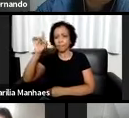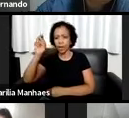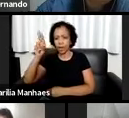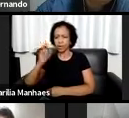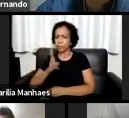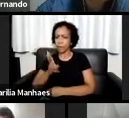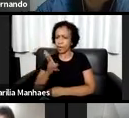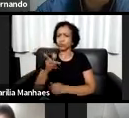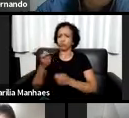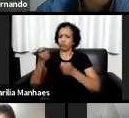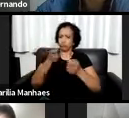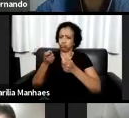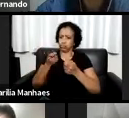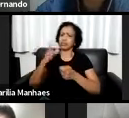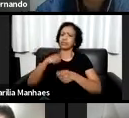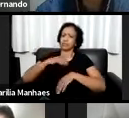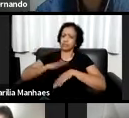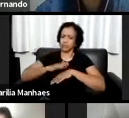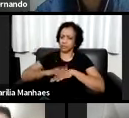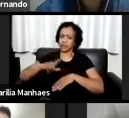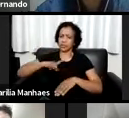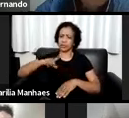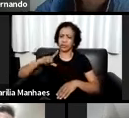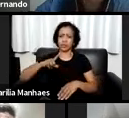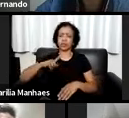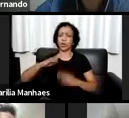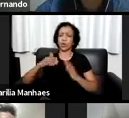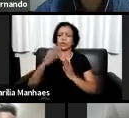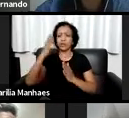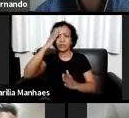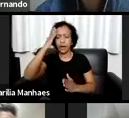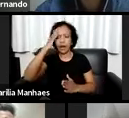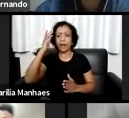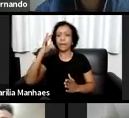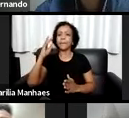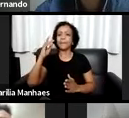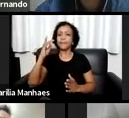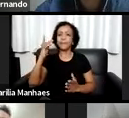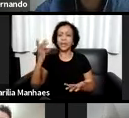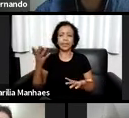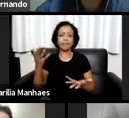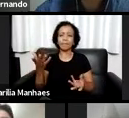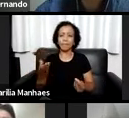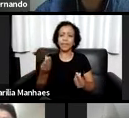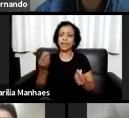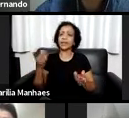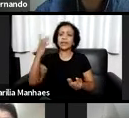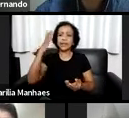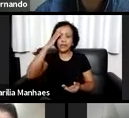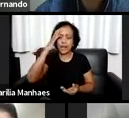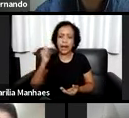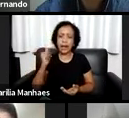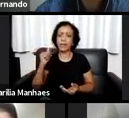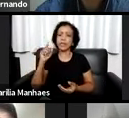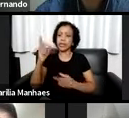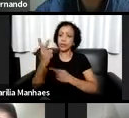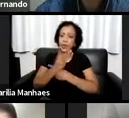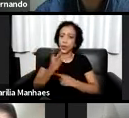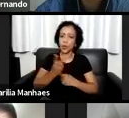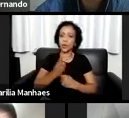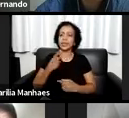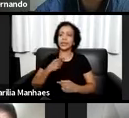controle. Eu não tenho perdido isso de vista nem de mente. A gente sabe que, mesmo sem poder